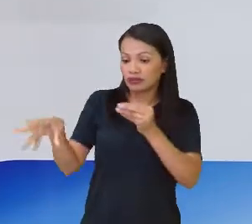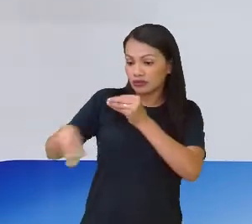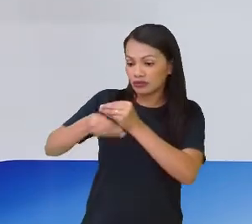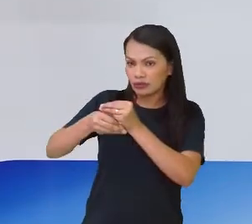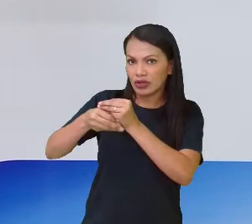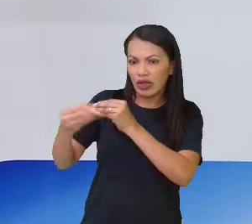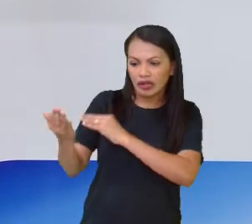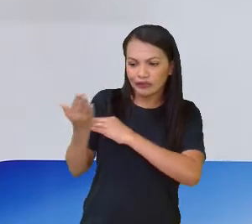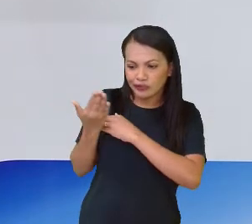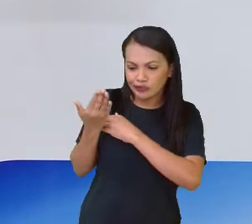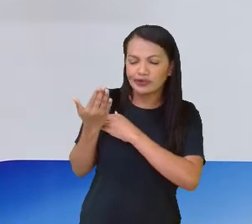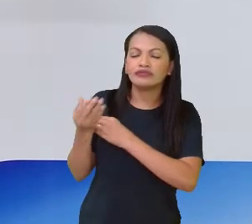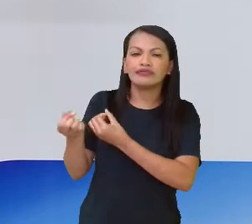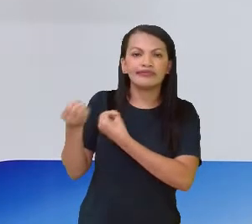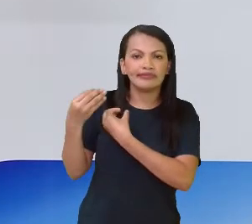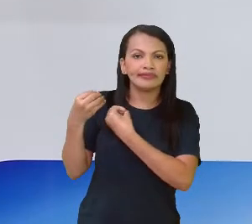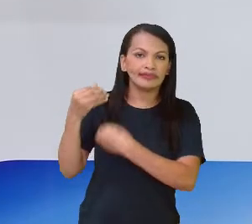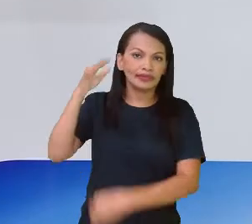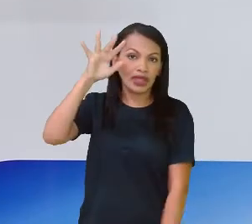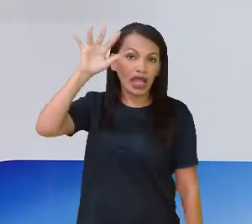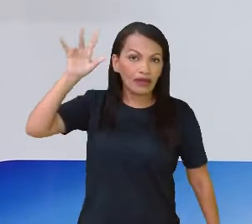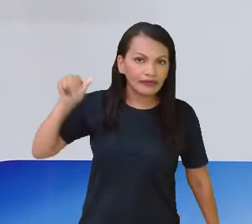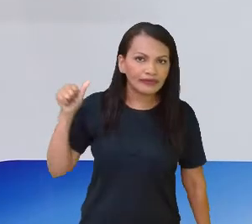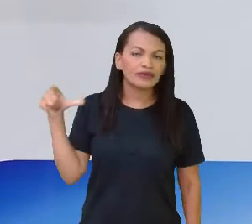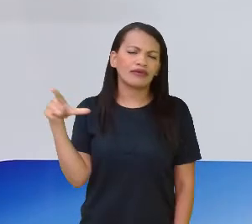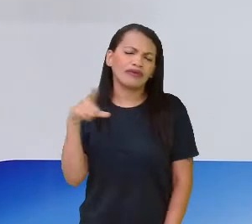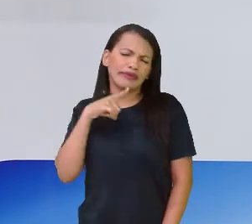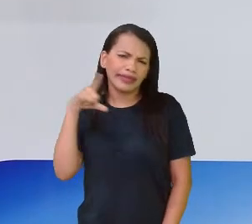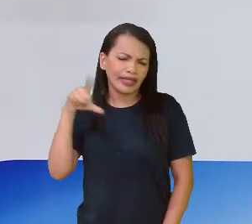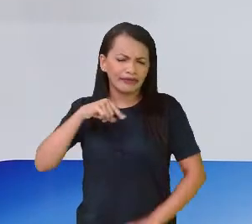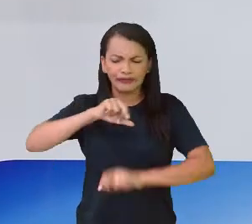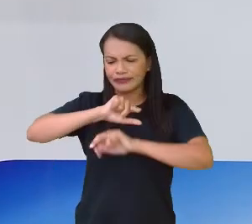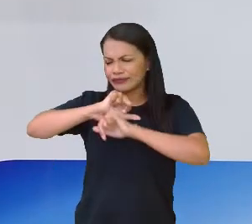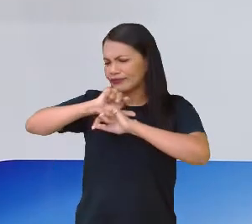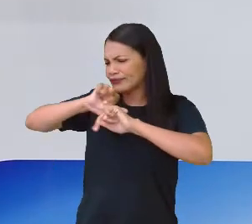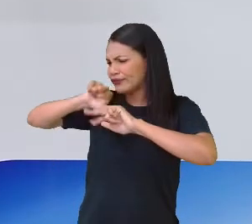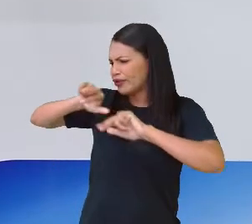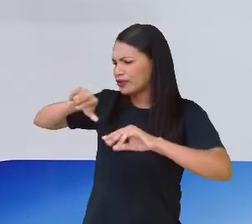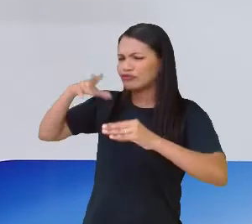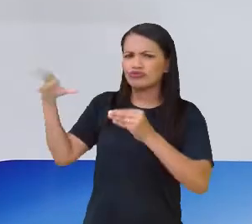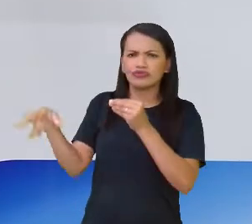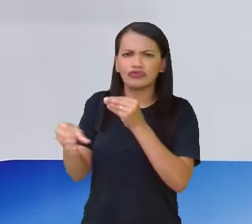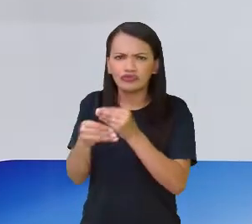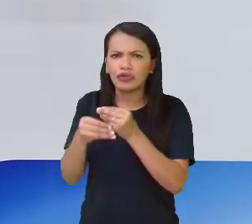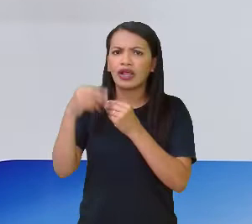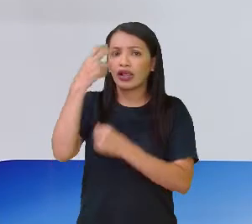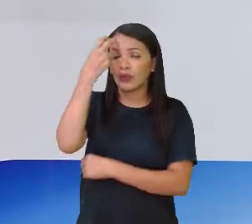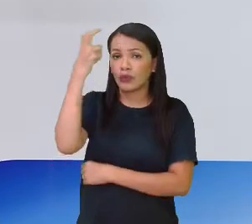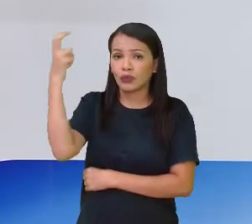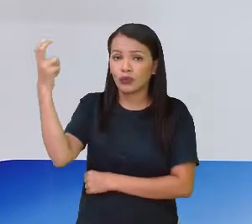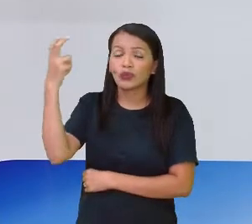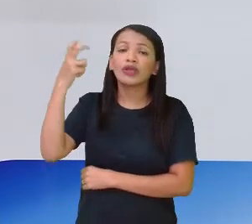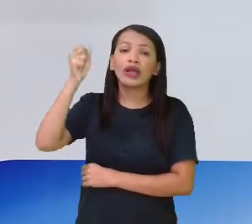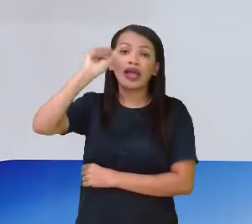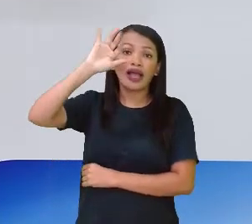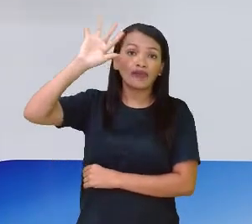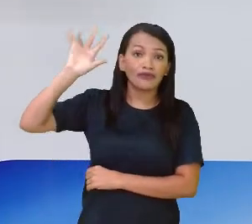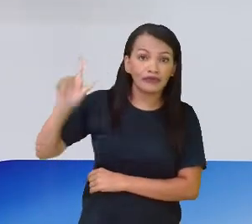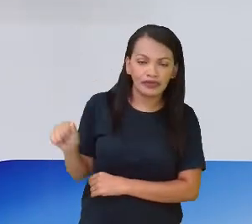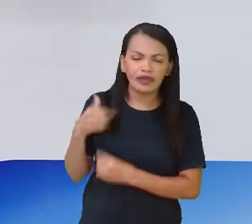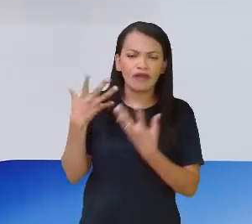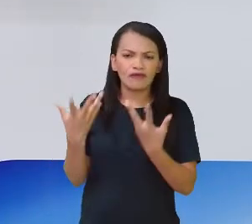Tivemos várias e ainda temos várias contribuições da cultura africana na nossa cultura. Nós vamos conversar sobre isso,